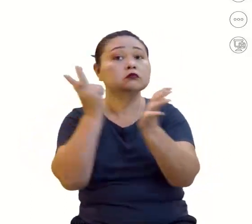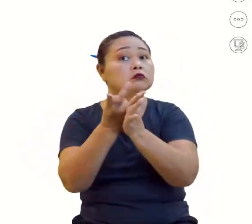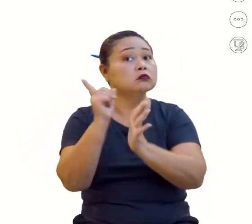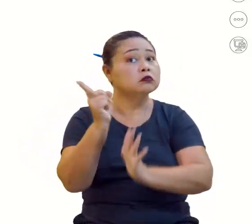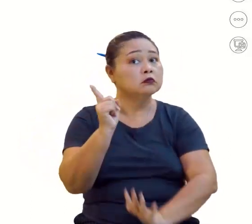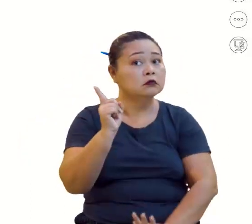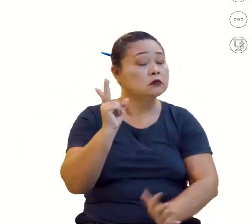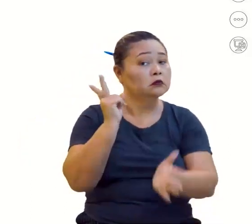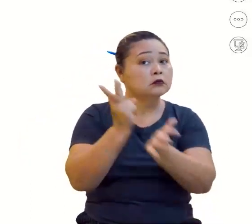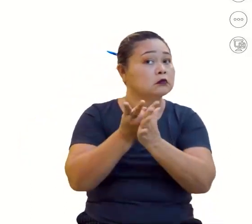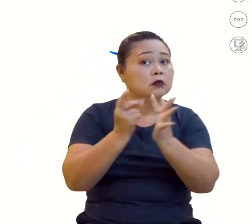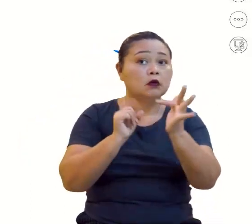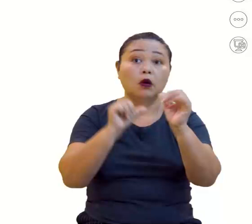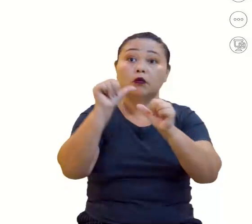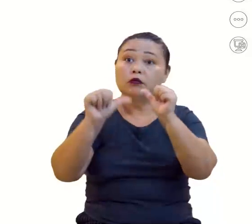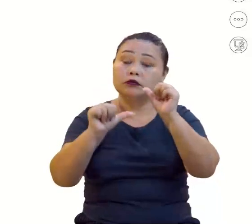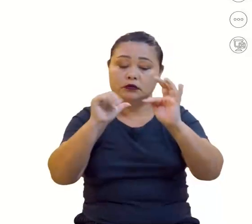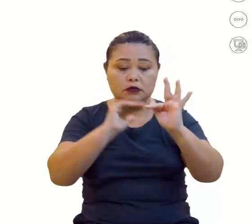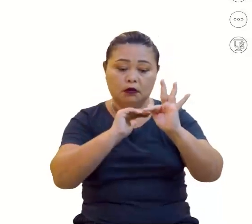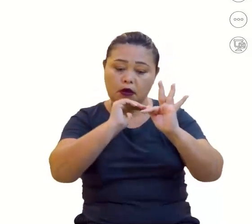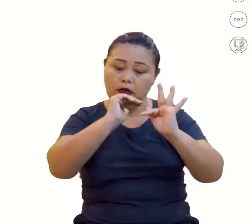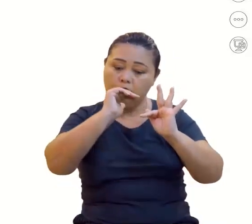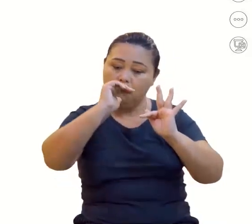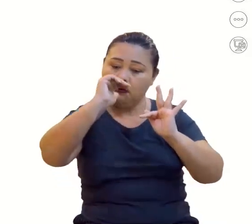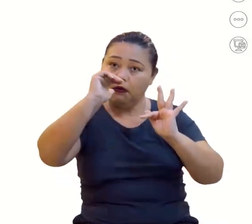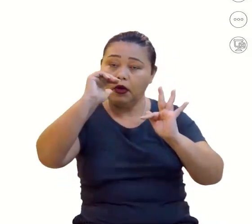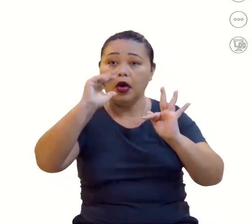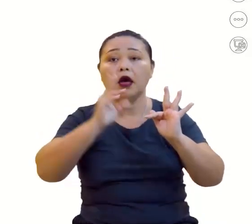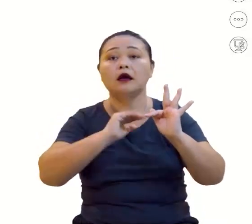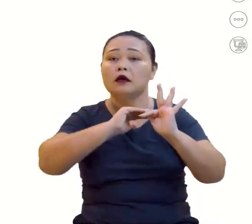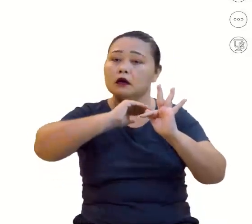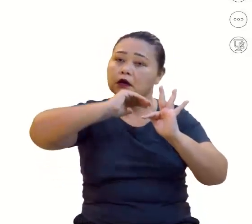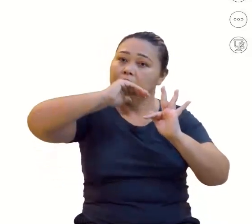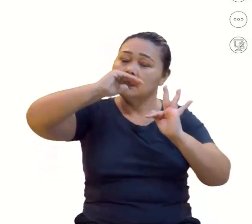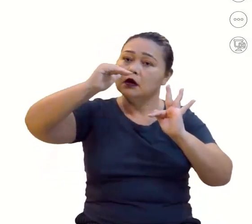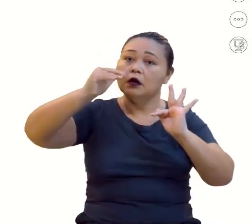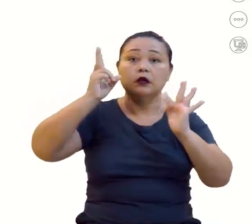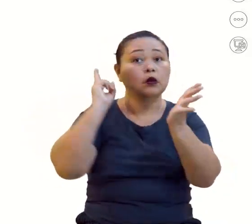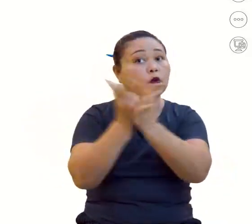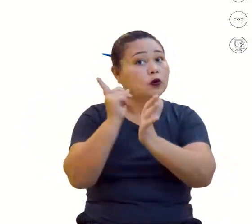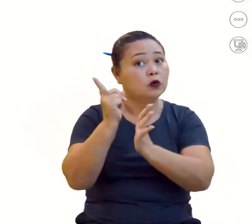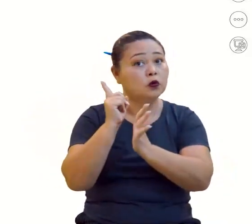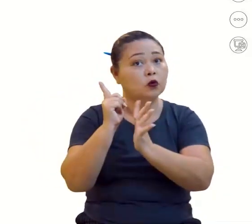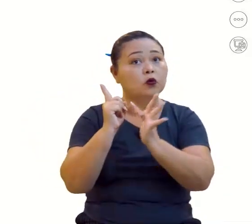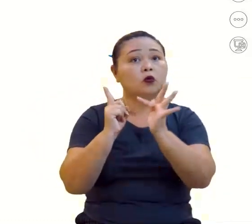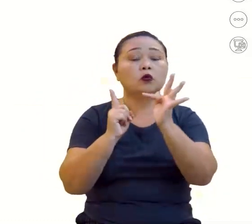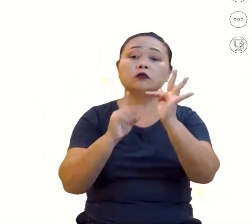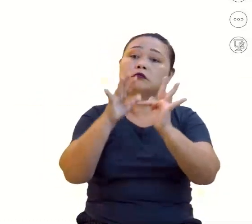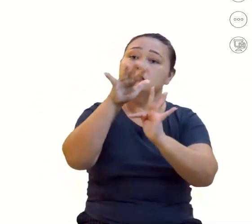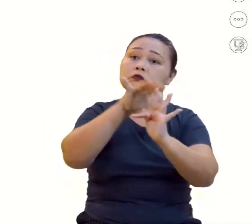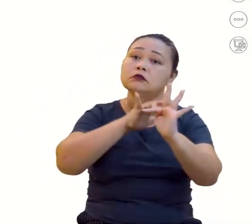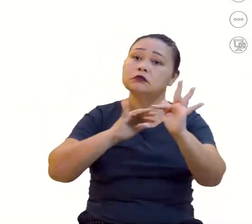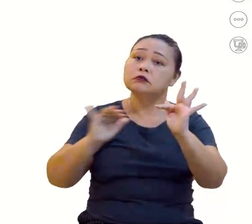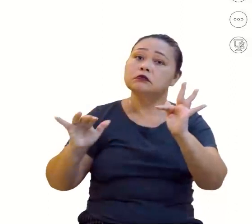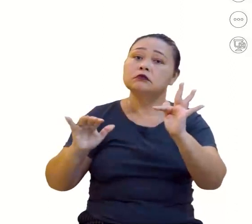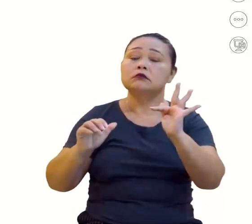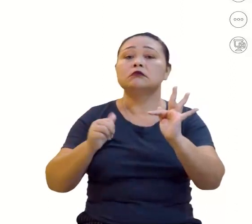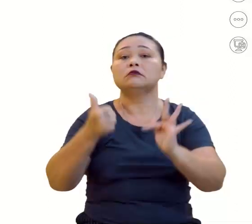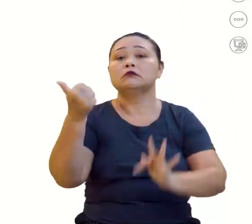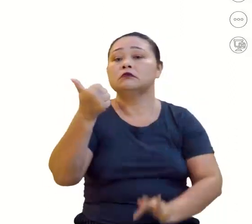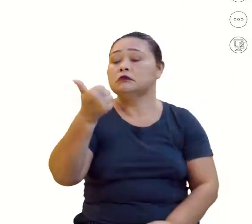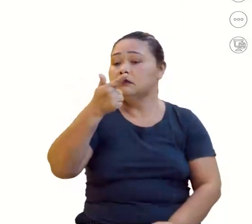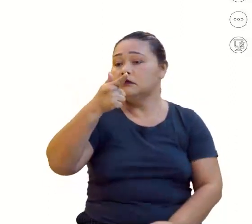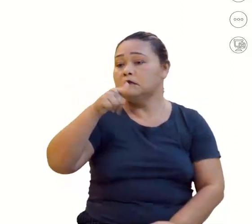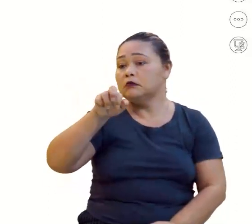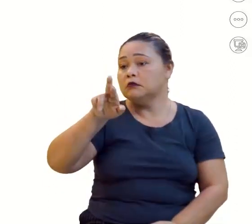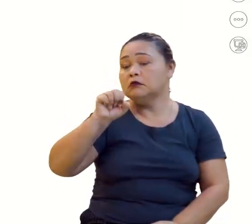né? Porque muda, na verdade, aqui está dizendo constante, mas ele é linear não constante. E o gráfico é uma função do primeiro grau,